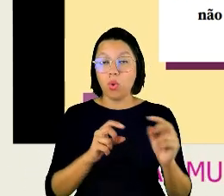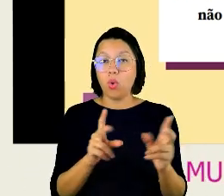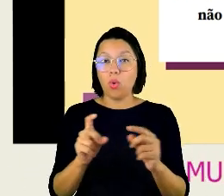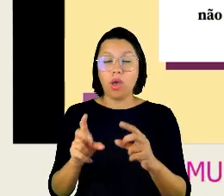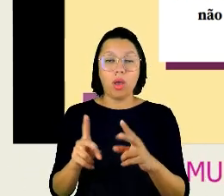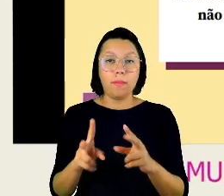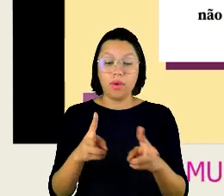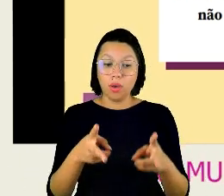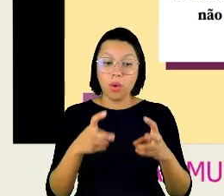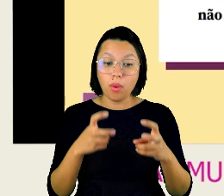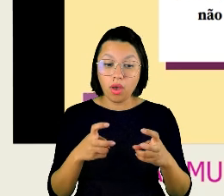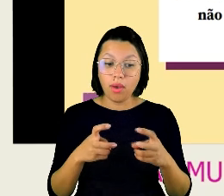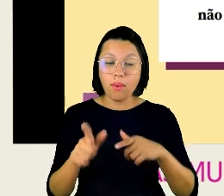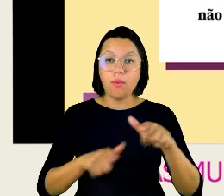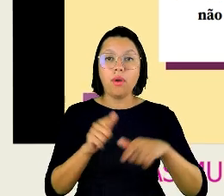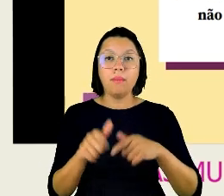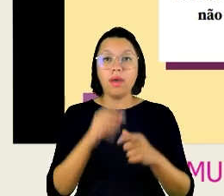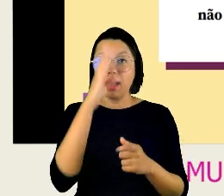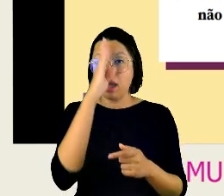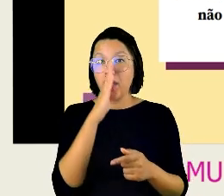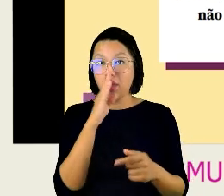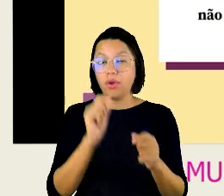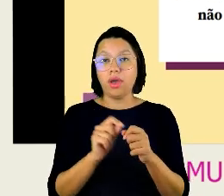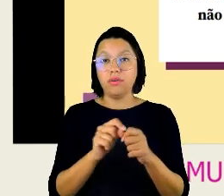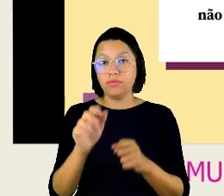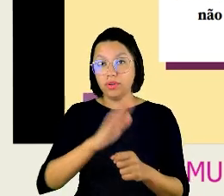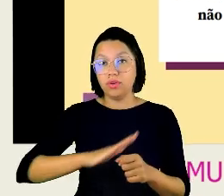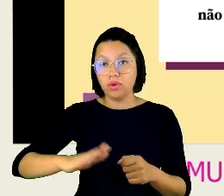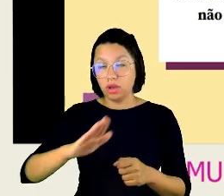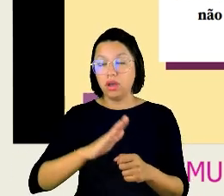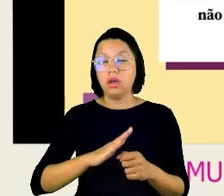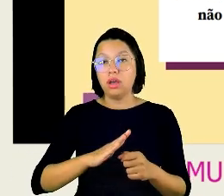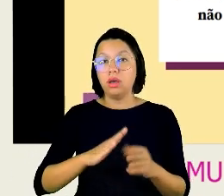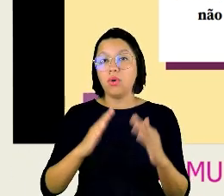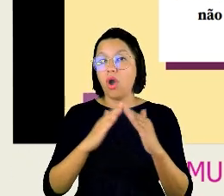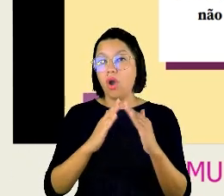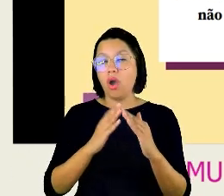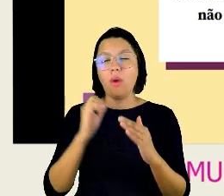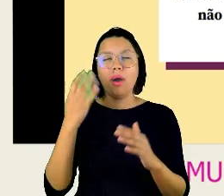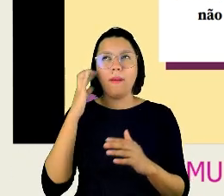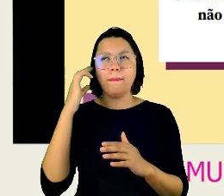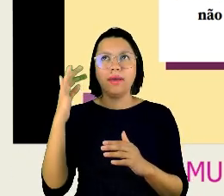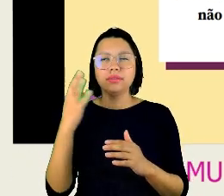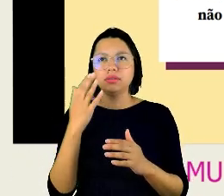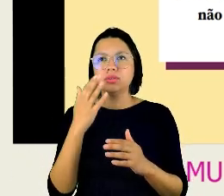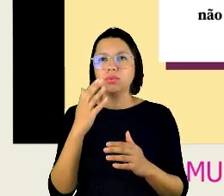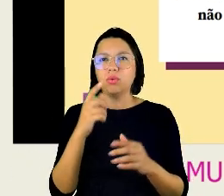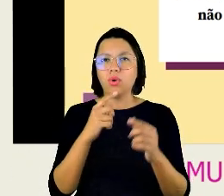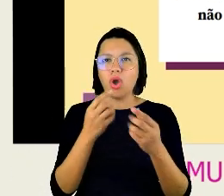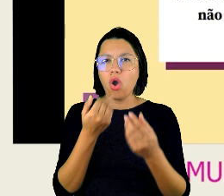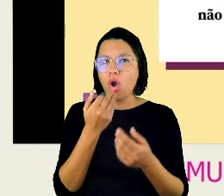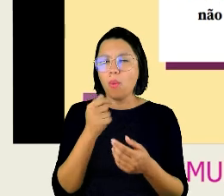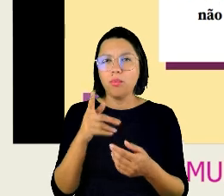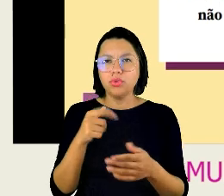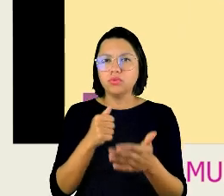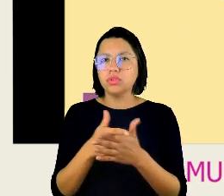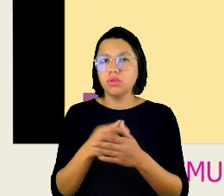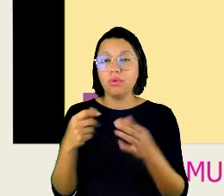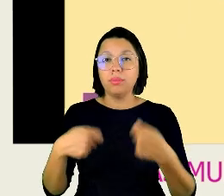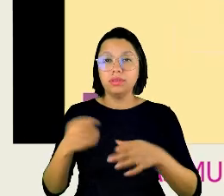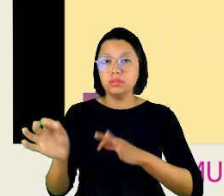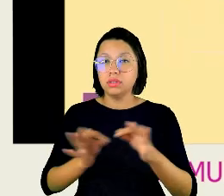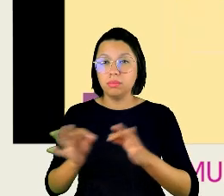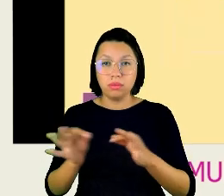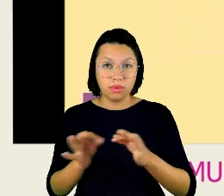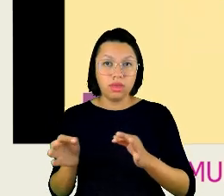leva em consideração o trabalho gratuito que é realizado nesse âmbito doméstico. E quando a gente pensa que o alimento que você compra precisa ser